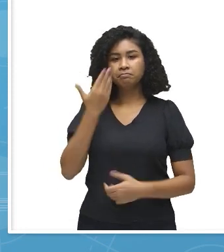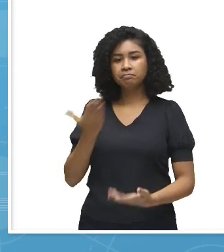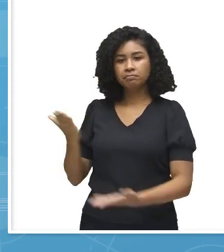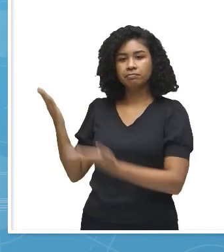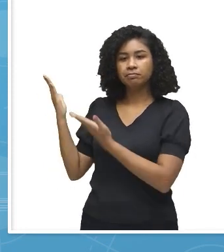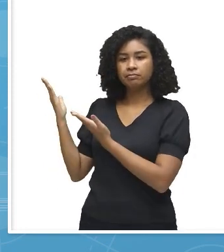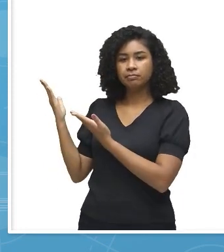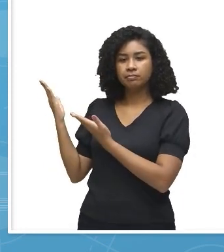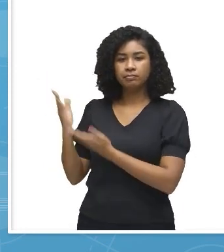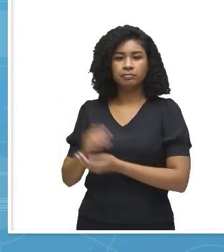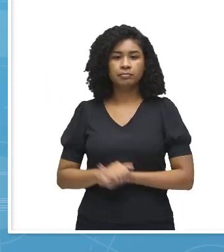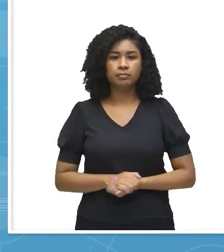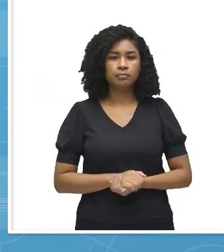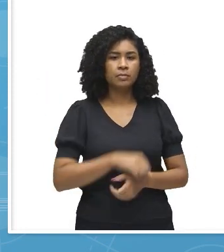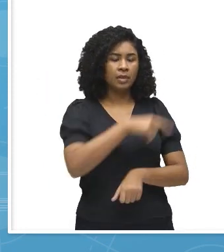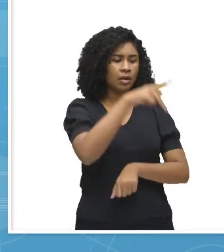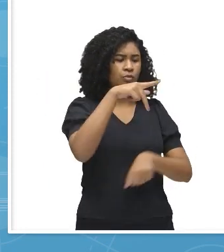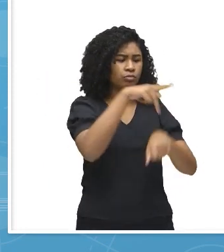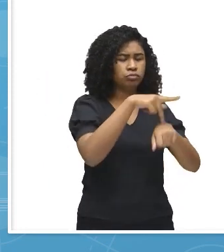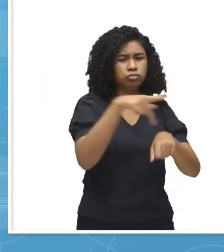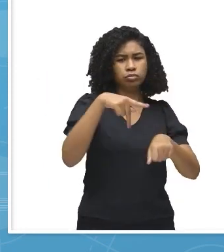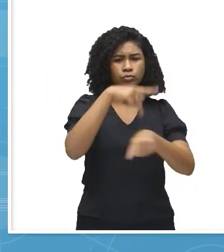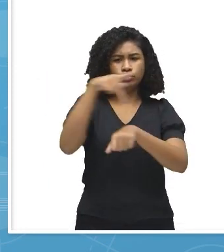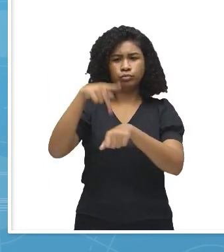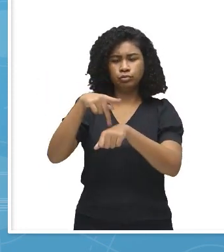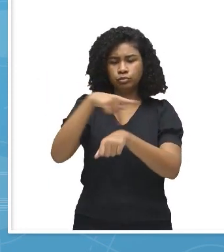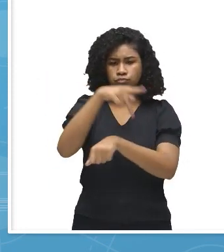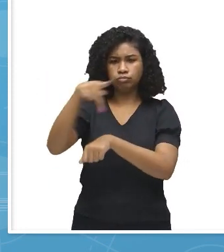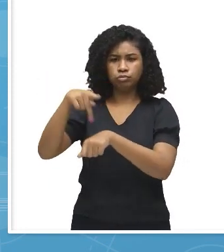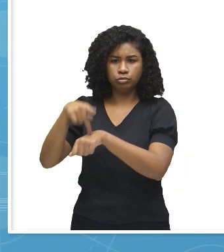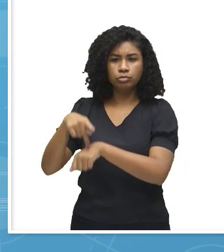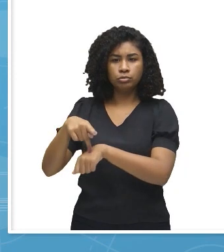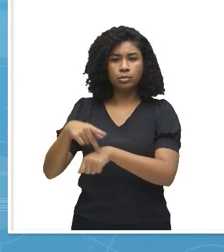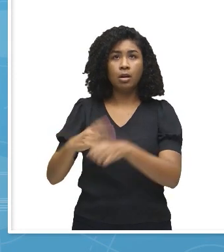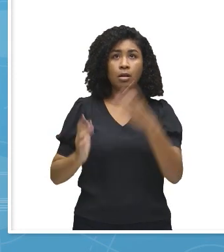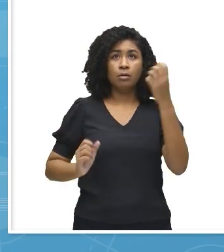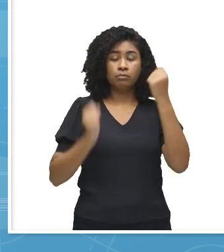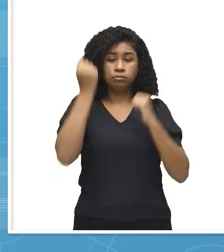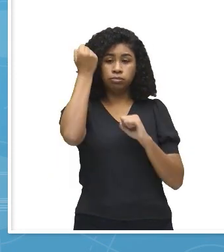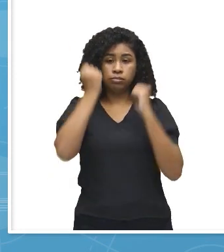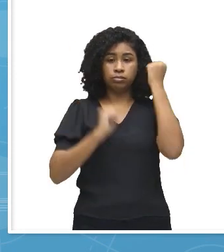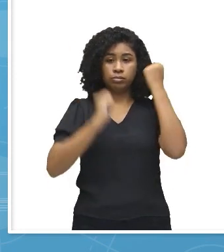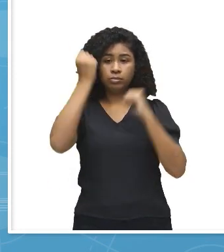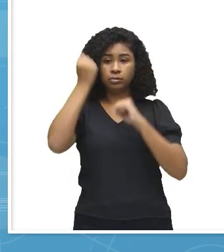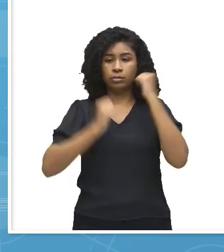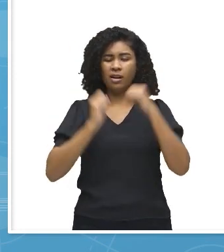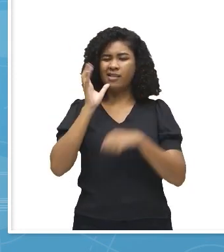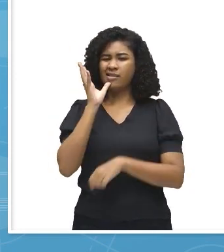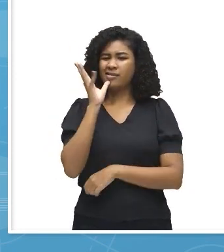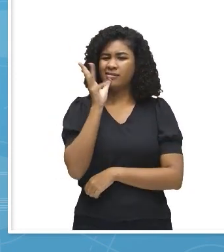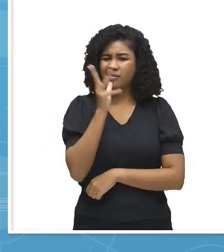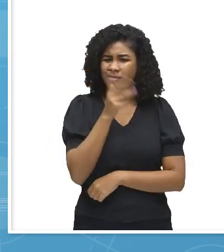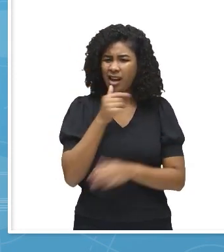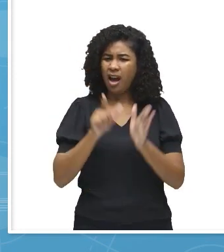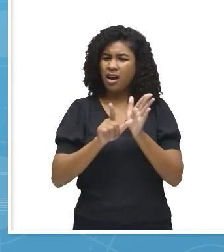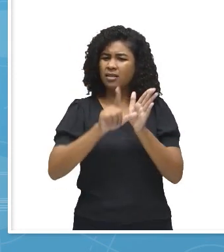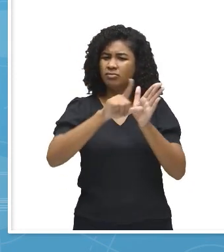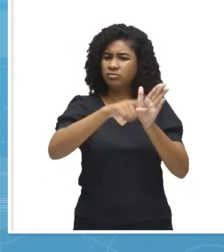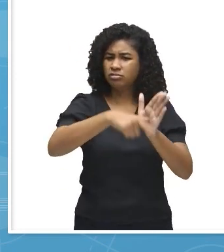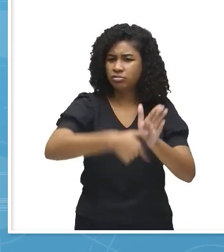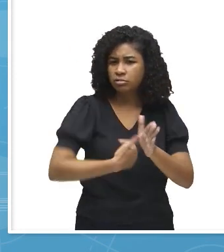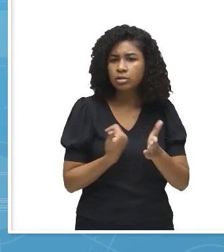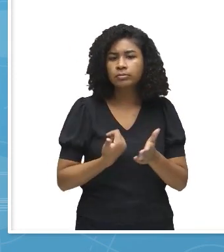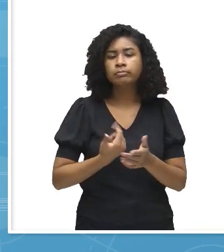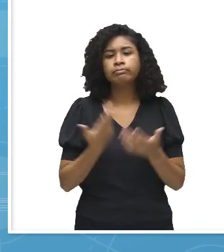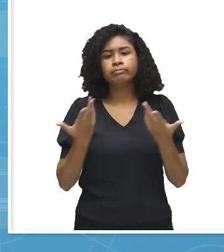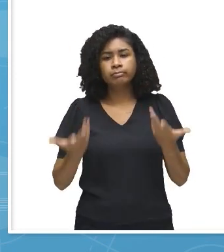em países de industrialização tardia, né? Que ocorreu aí pouco mais tarde, o modelo de